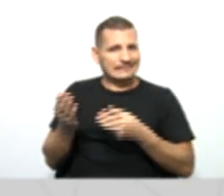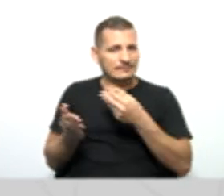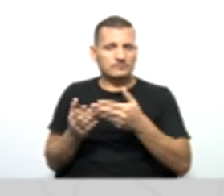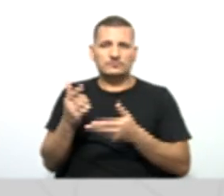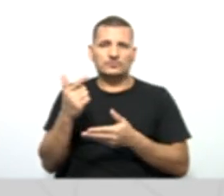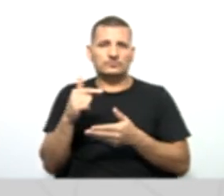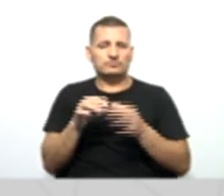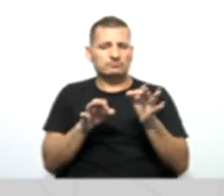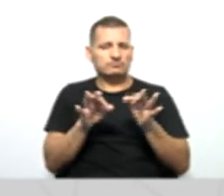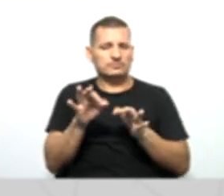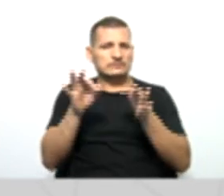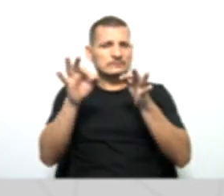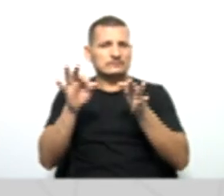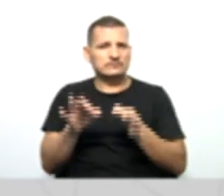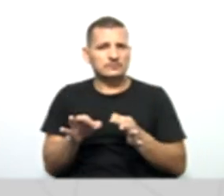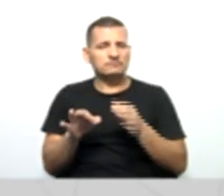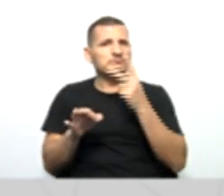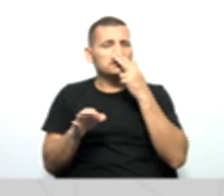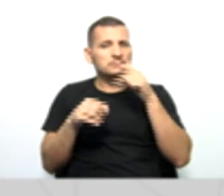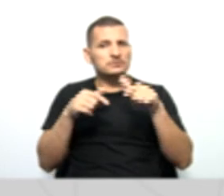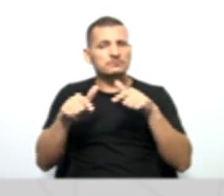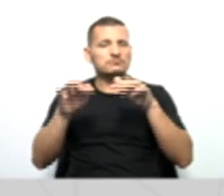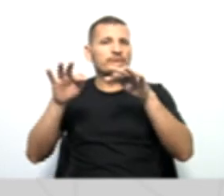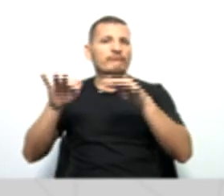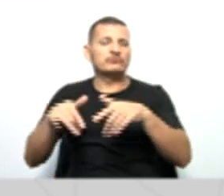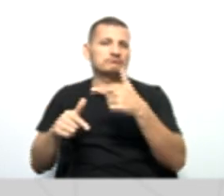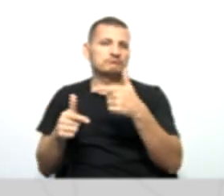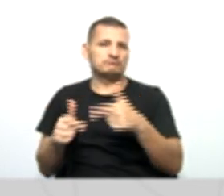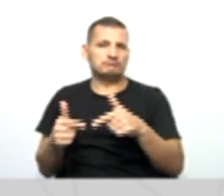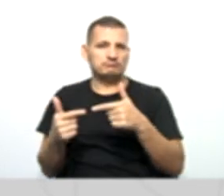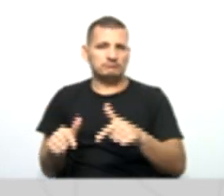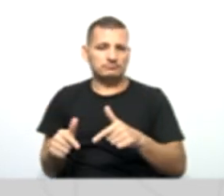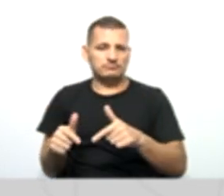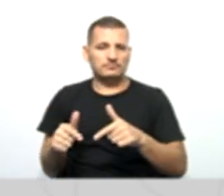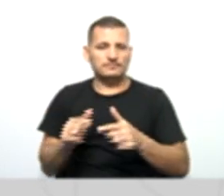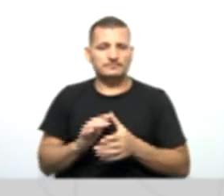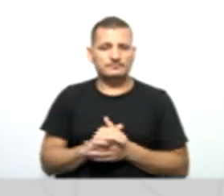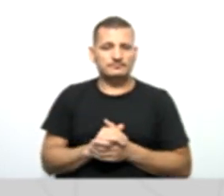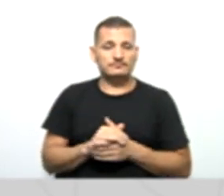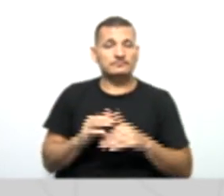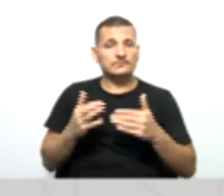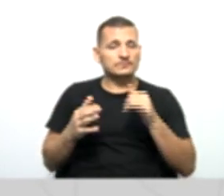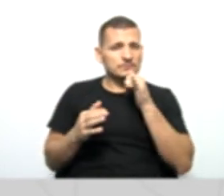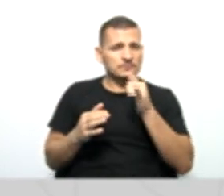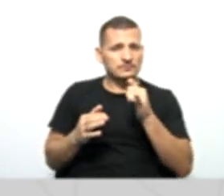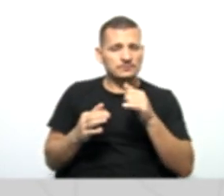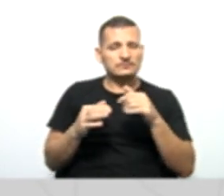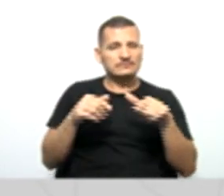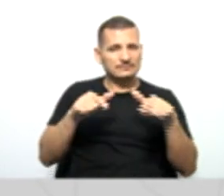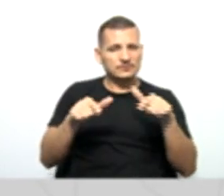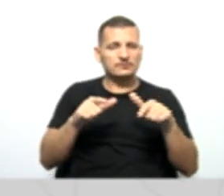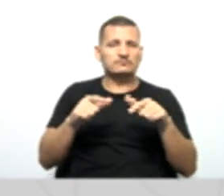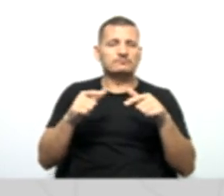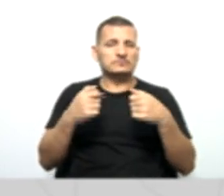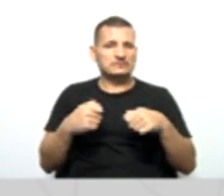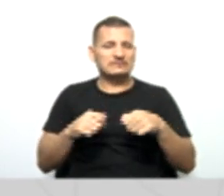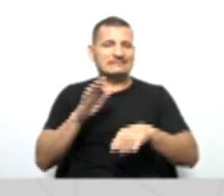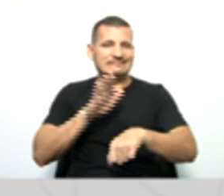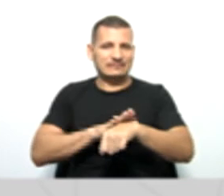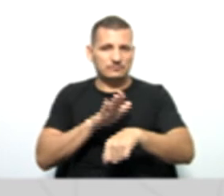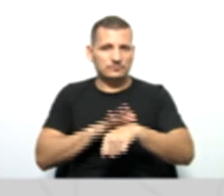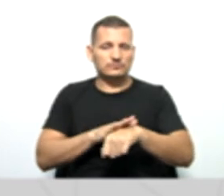atividades nunca terão um fim. Assim, já que a realização de tarefa exige tempo, determinação